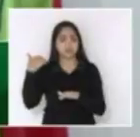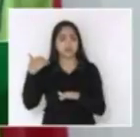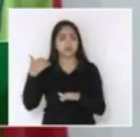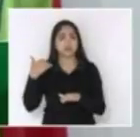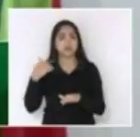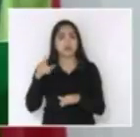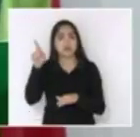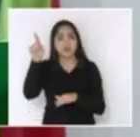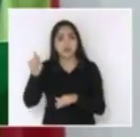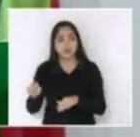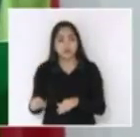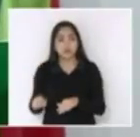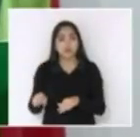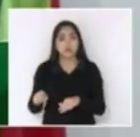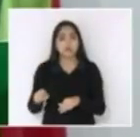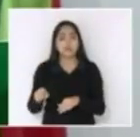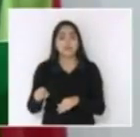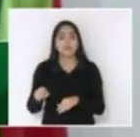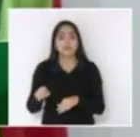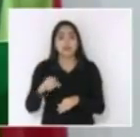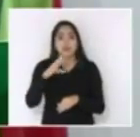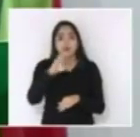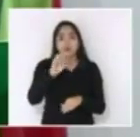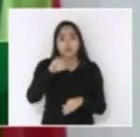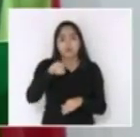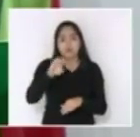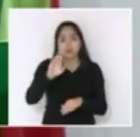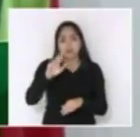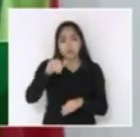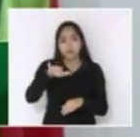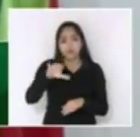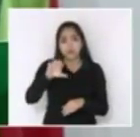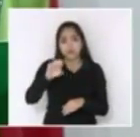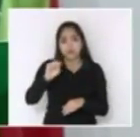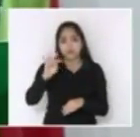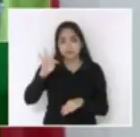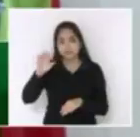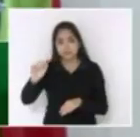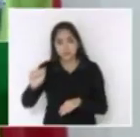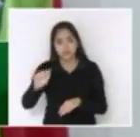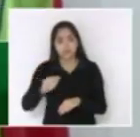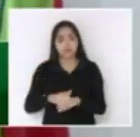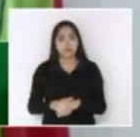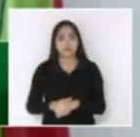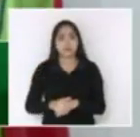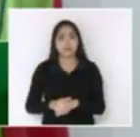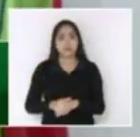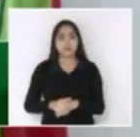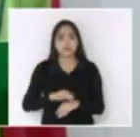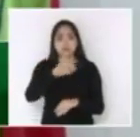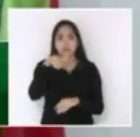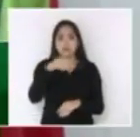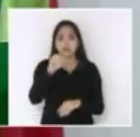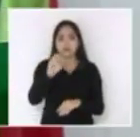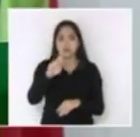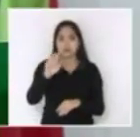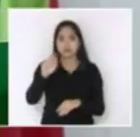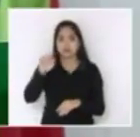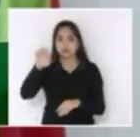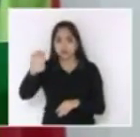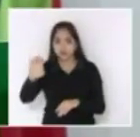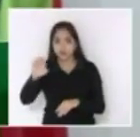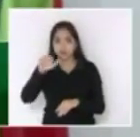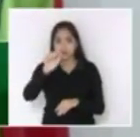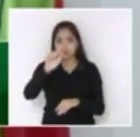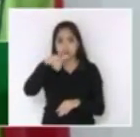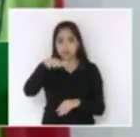o deputado e escritor Jorge Amado, do nosso partido PCdoB, Jorge Amado, Altair Silva, que propôs a